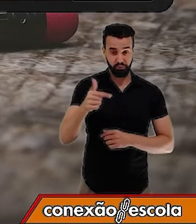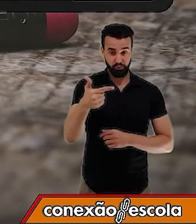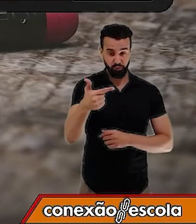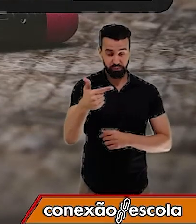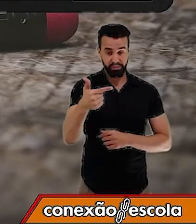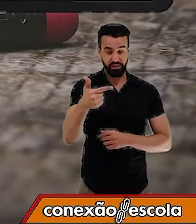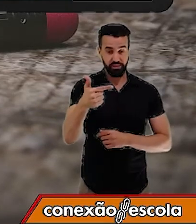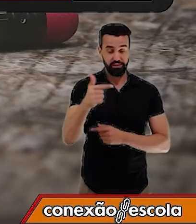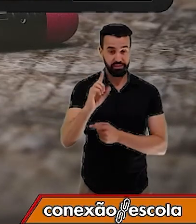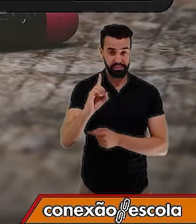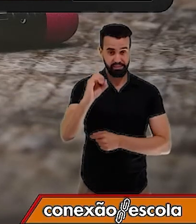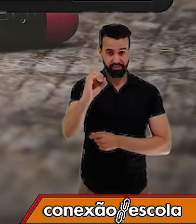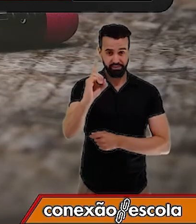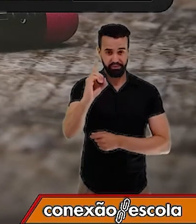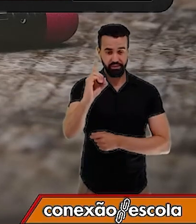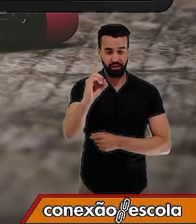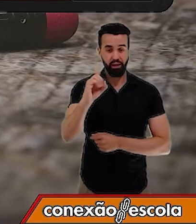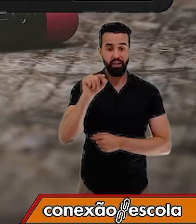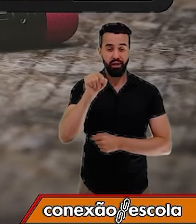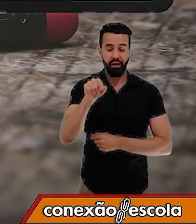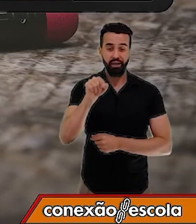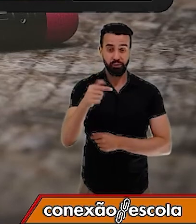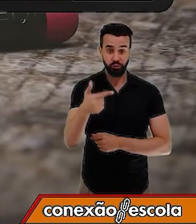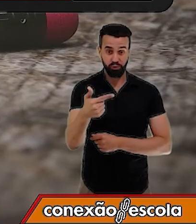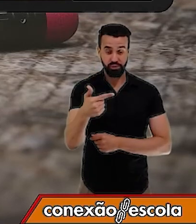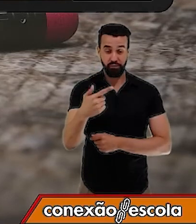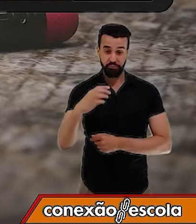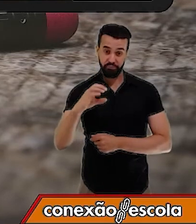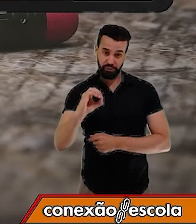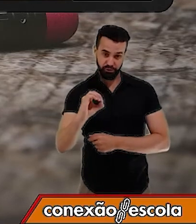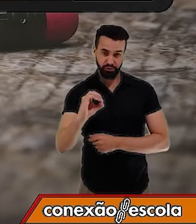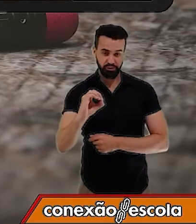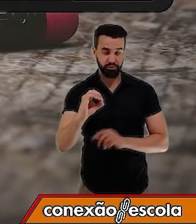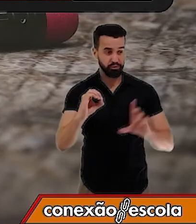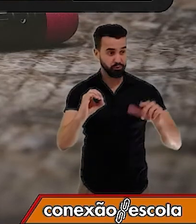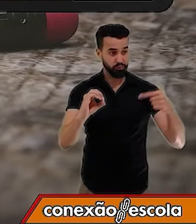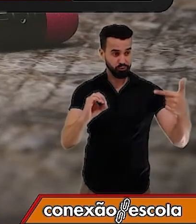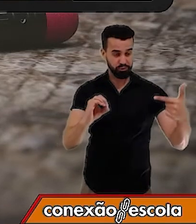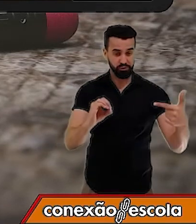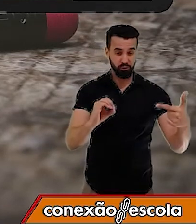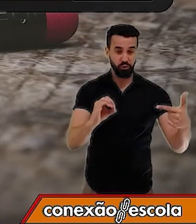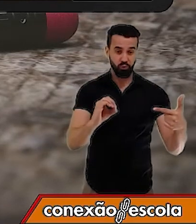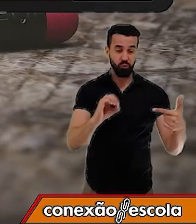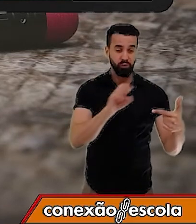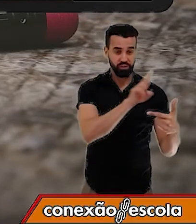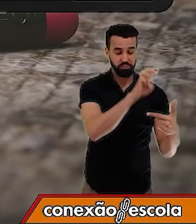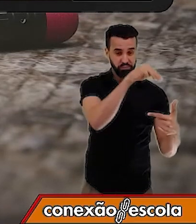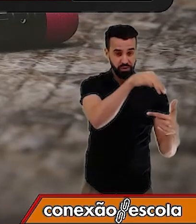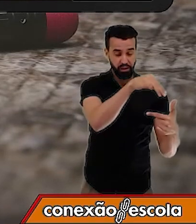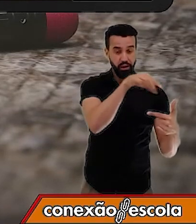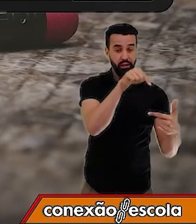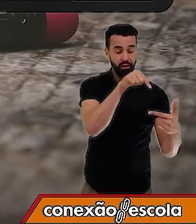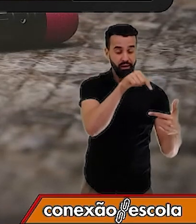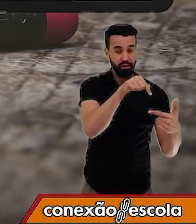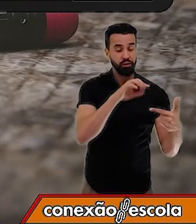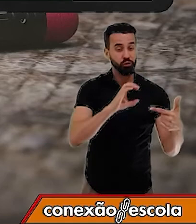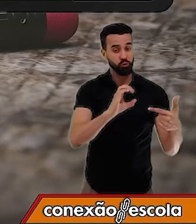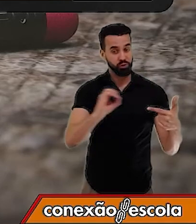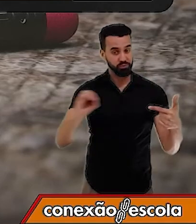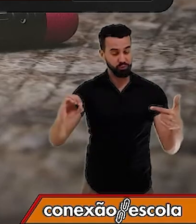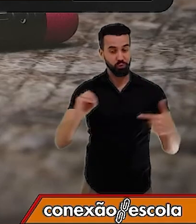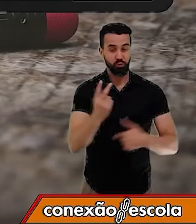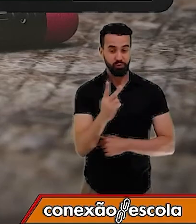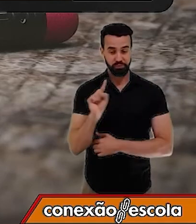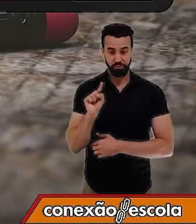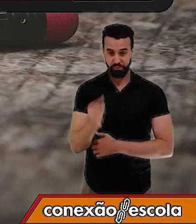2 da dezena tem valor 20. E o 2 da unidade de milhar tem valor 2.000. É